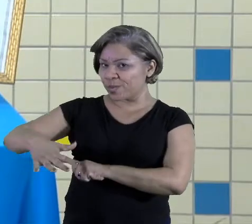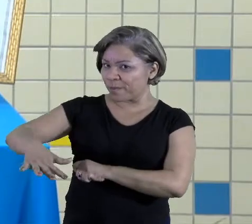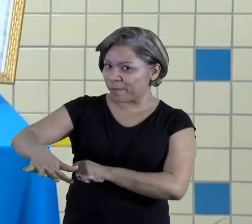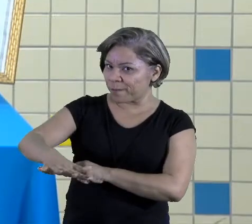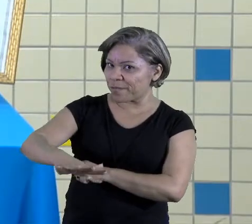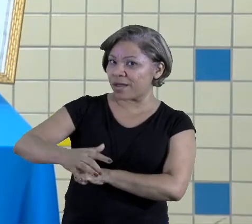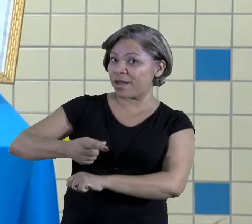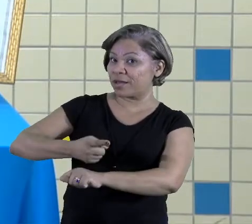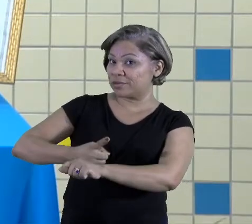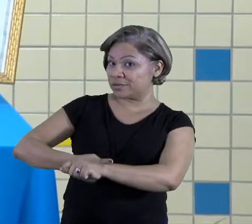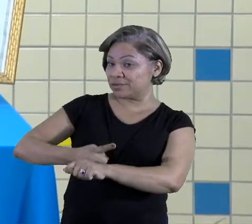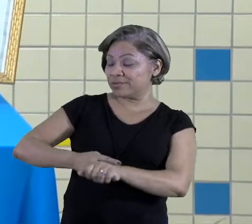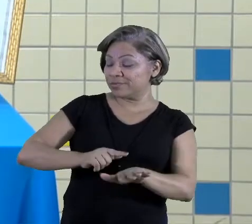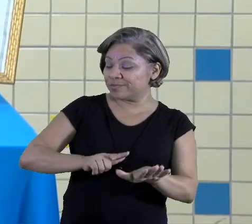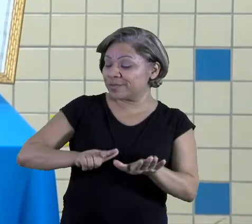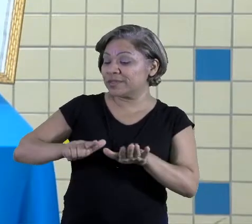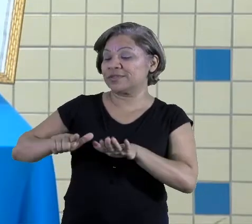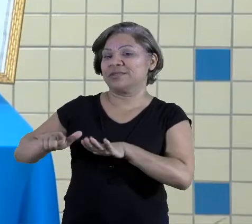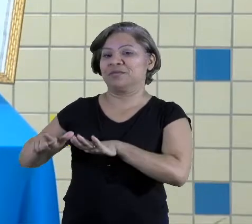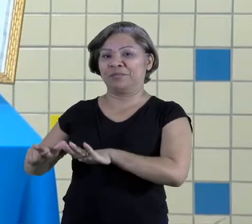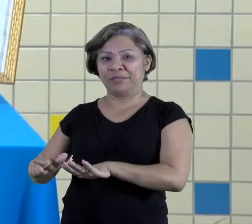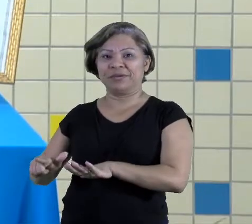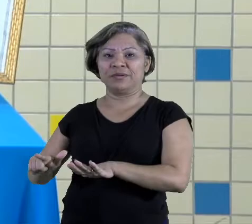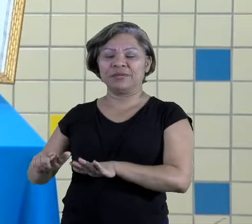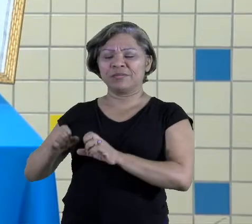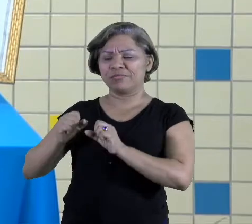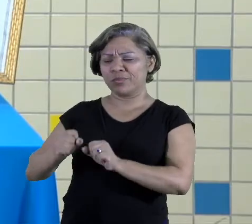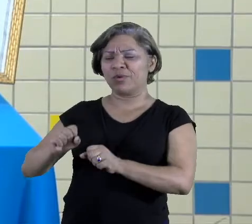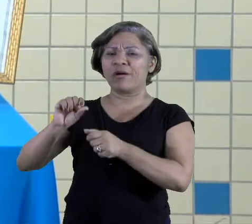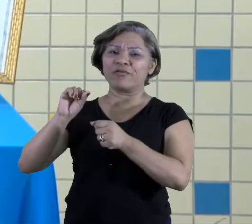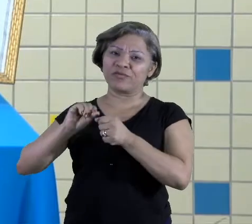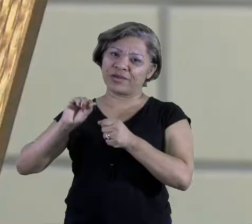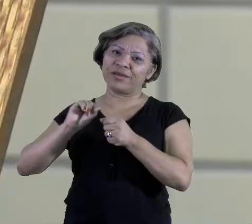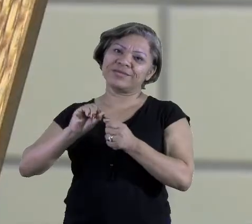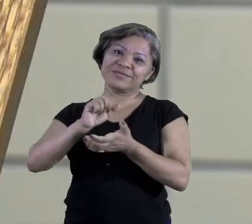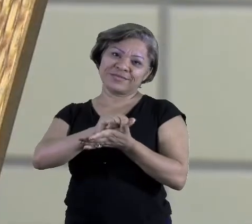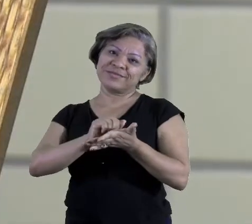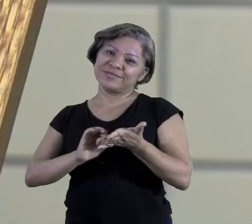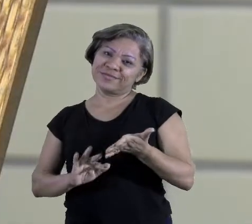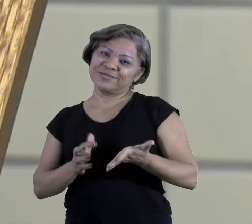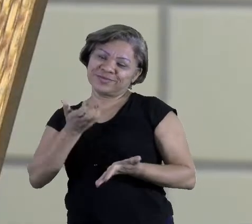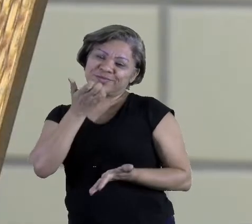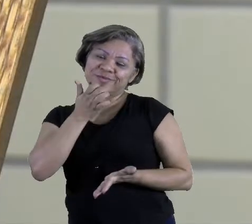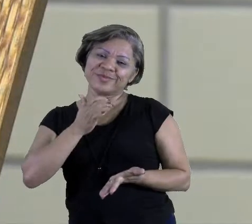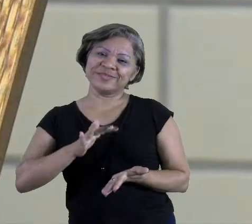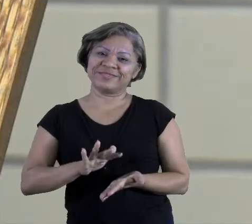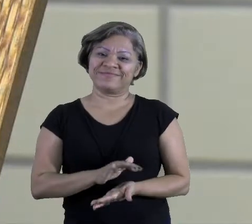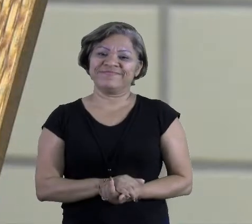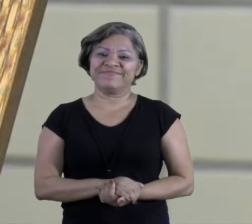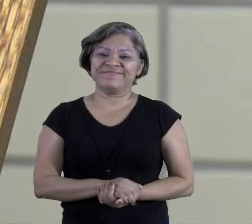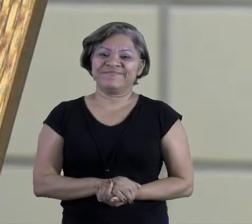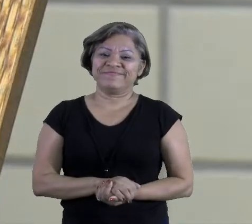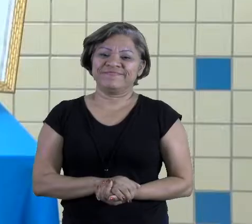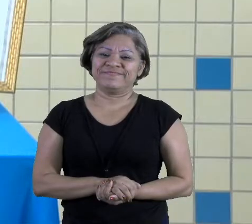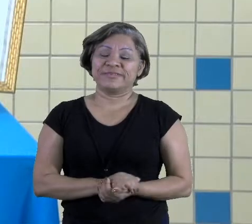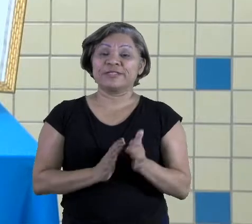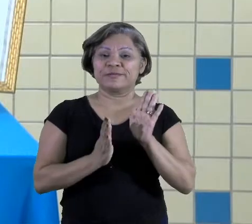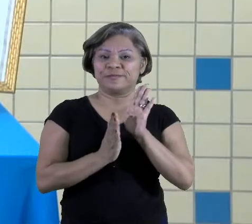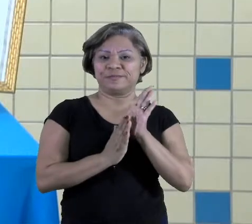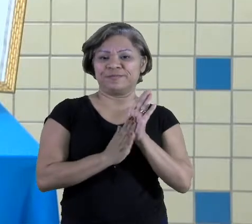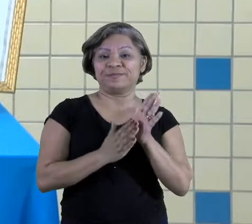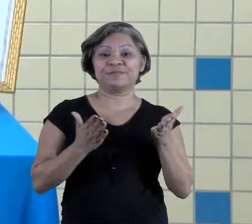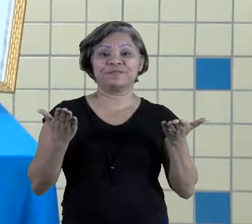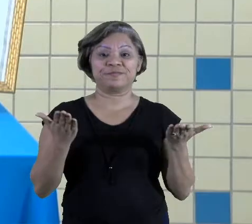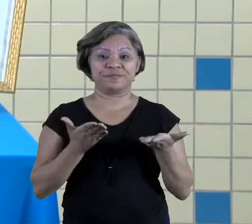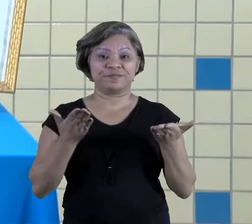momento da semana para que vocês possam realizar essas atividades com as crianças. Nas nossas propostas de hoje, a primeira